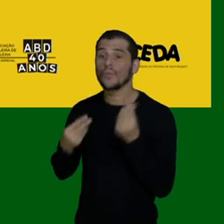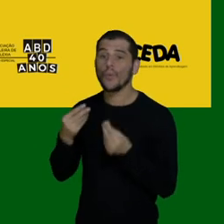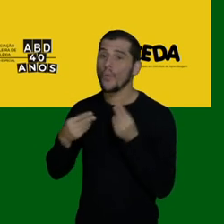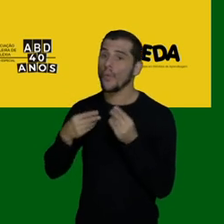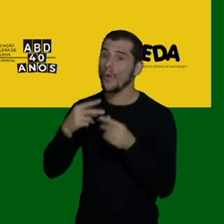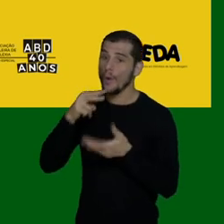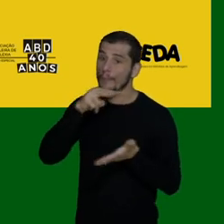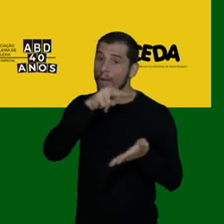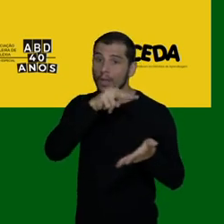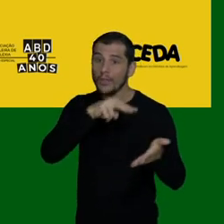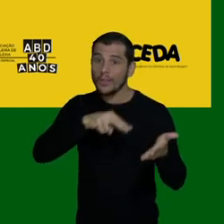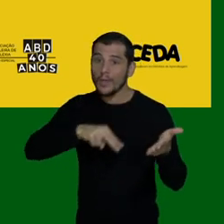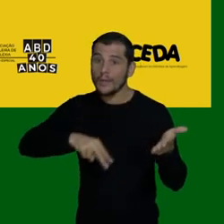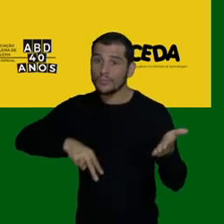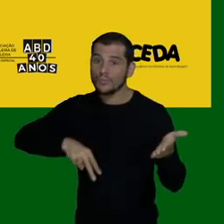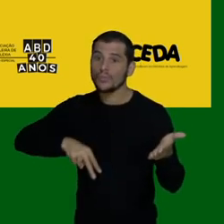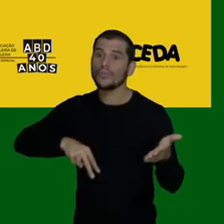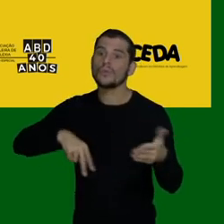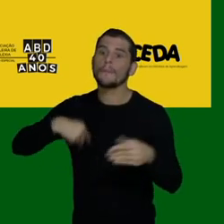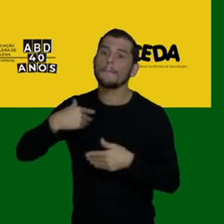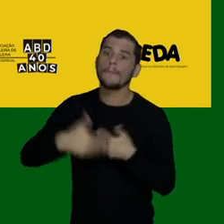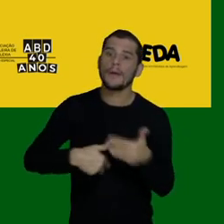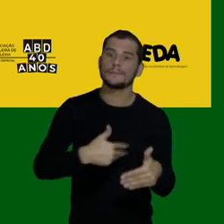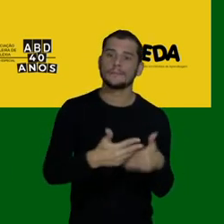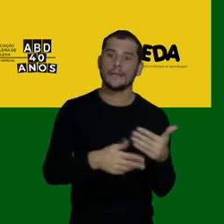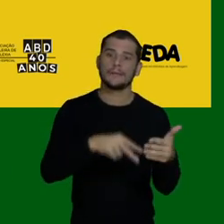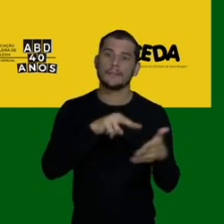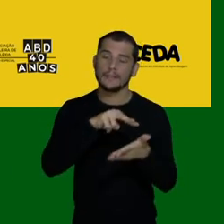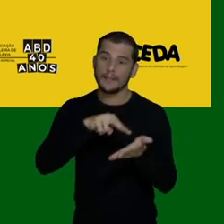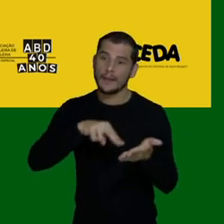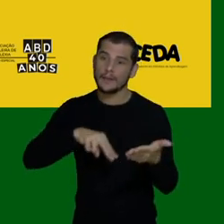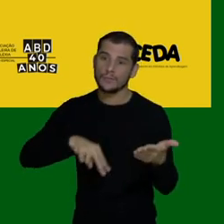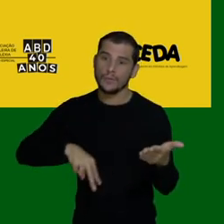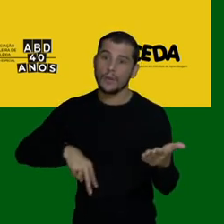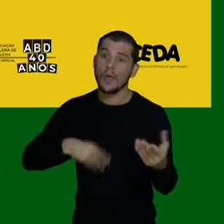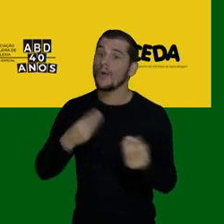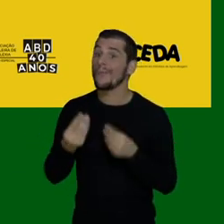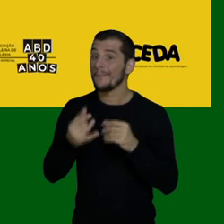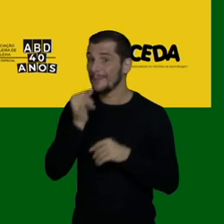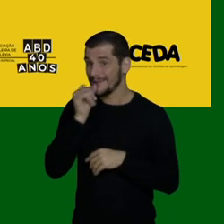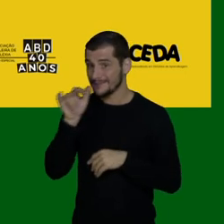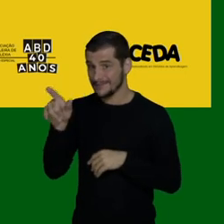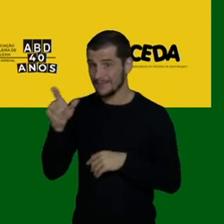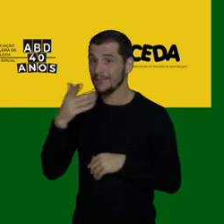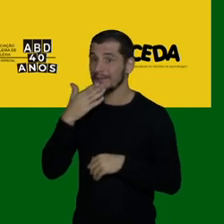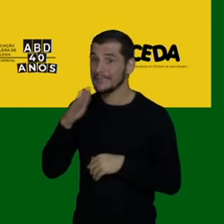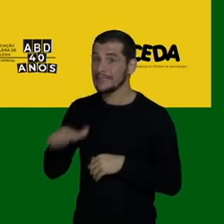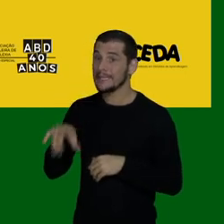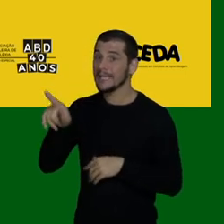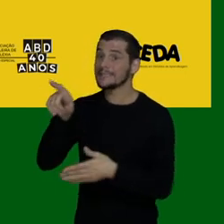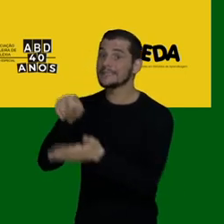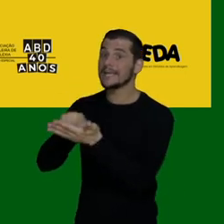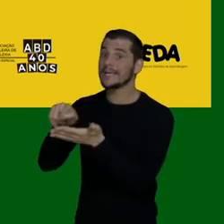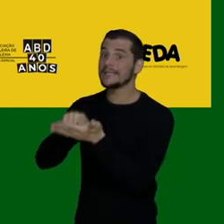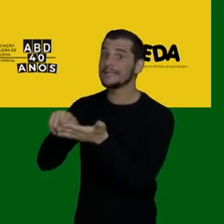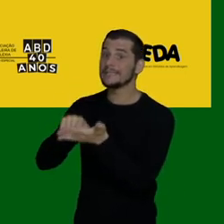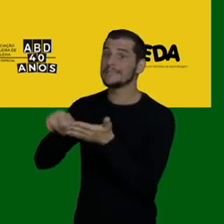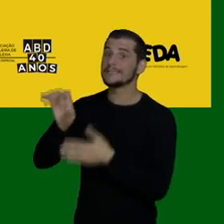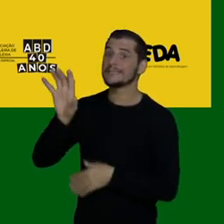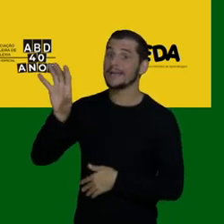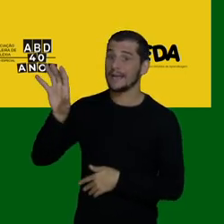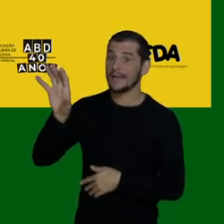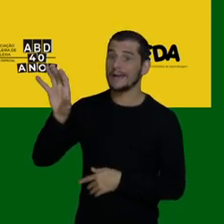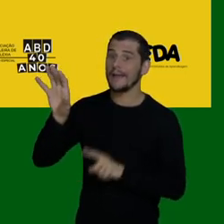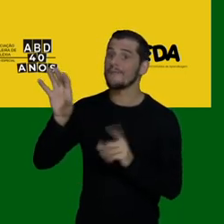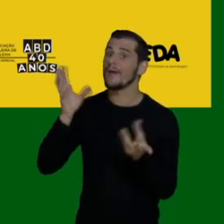imaginam num criança que escreve daquele jeito como que é esse processo de leitura né ã até as